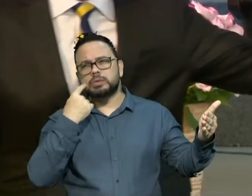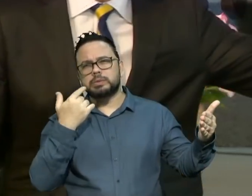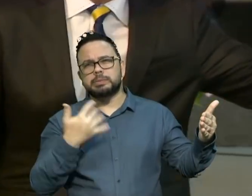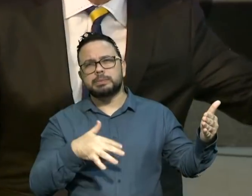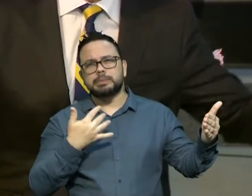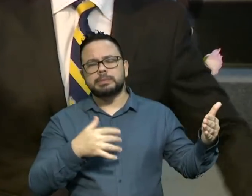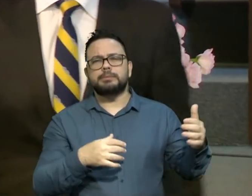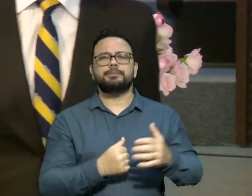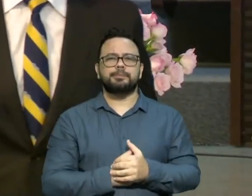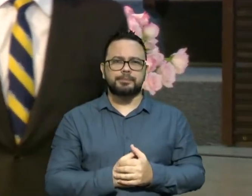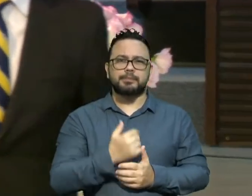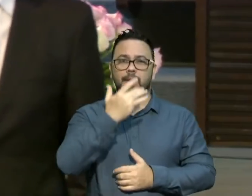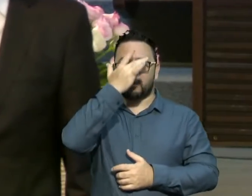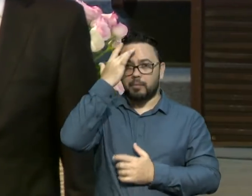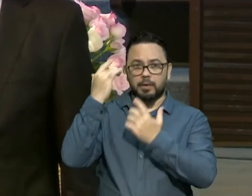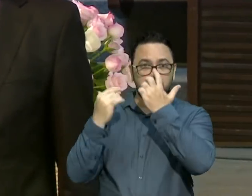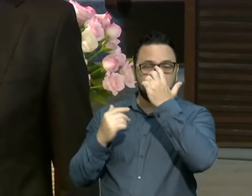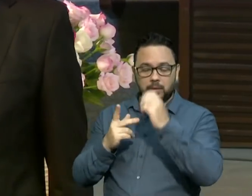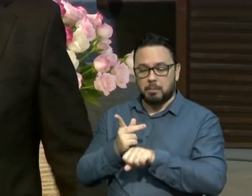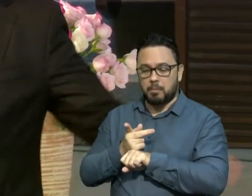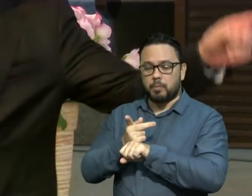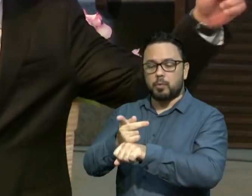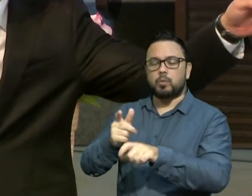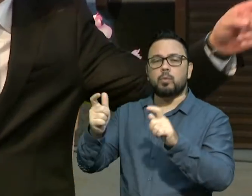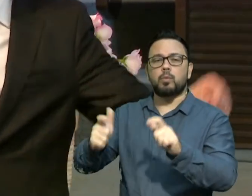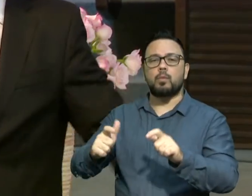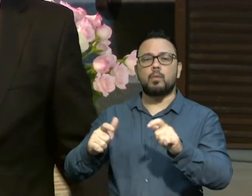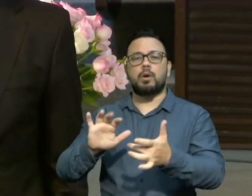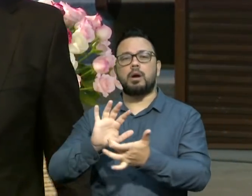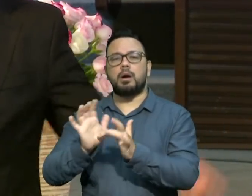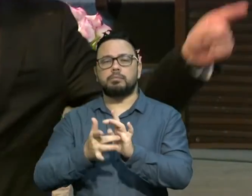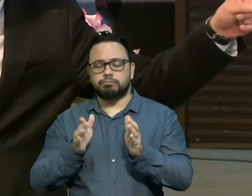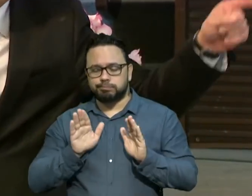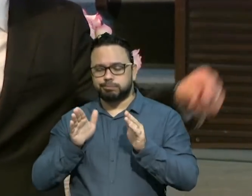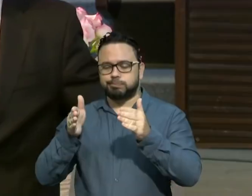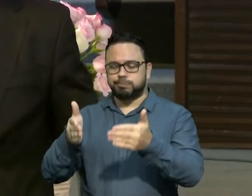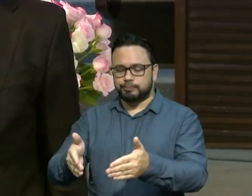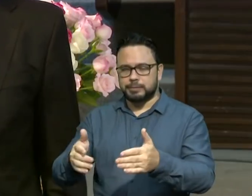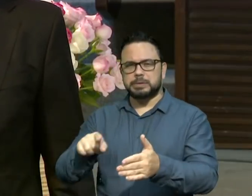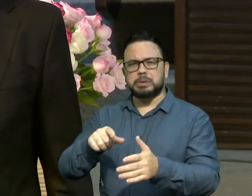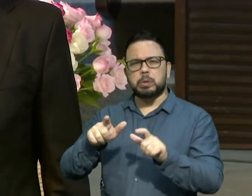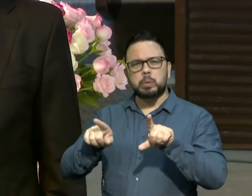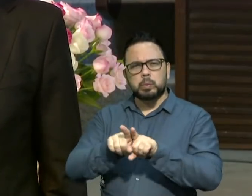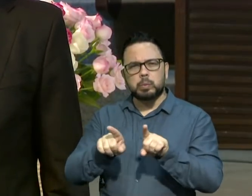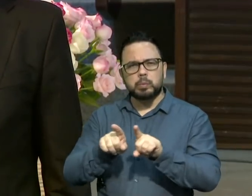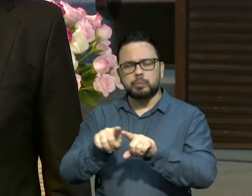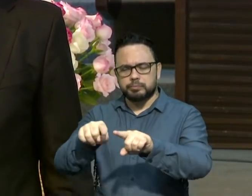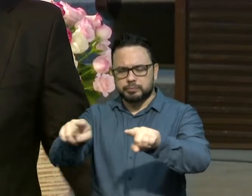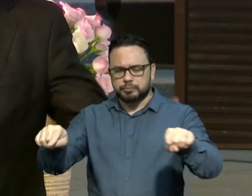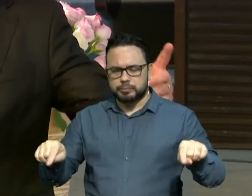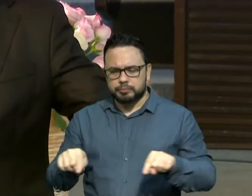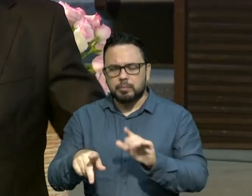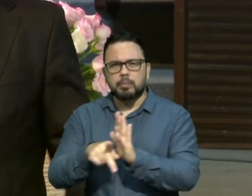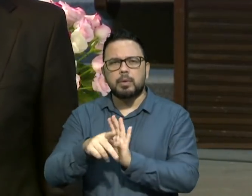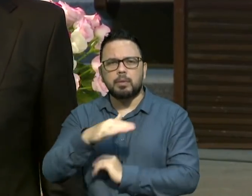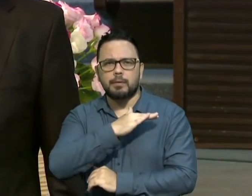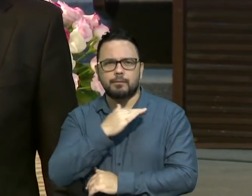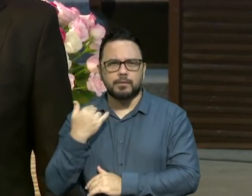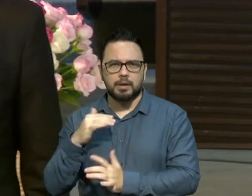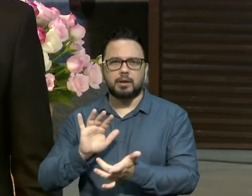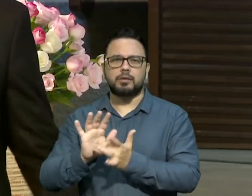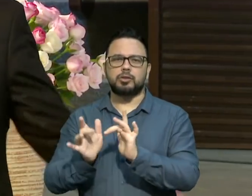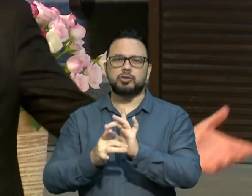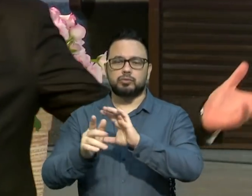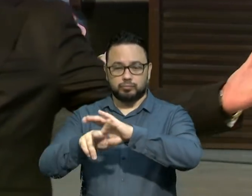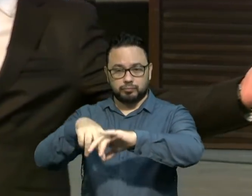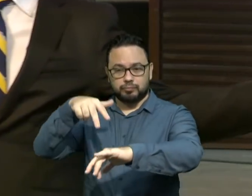ir no lugar onde ele estava sepultado Ali no lugar dos Mortos ali no inferno e dá-lhe ressuscitou